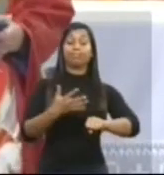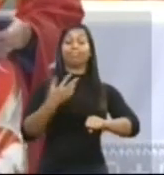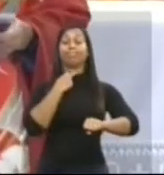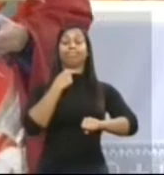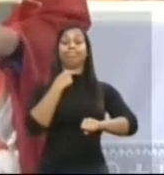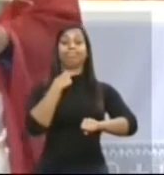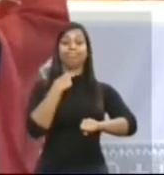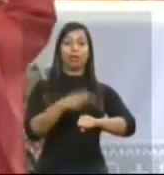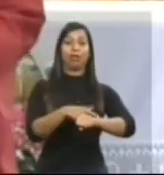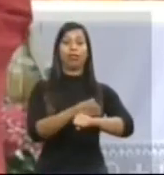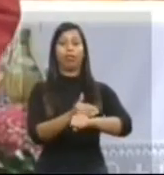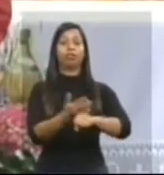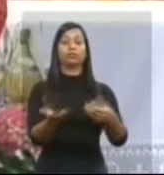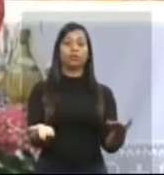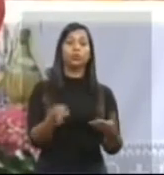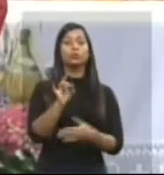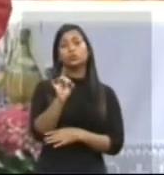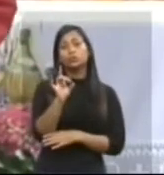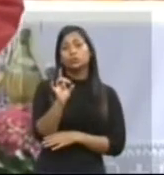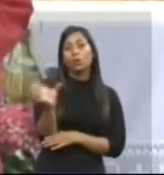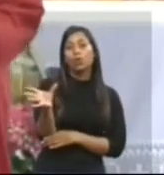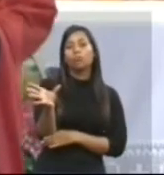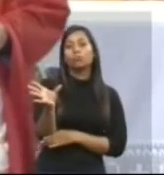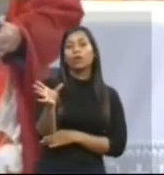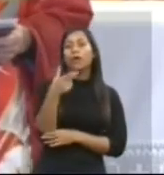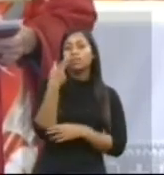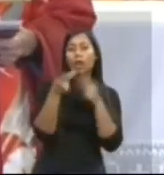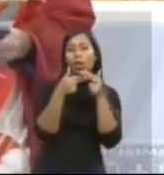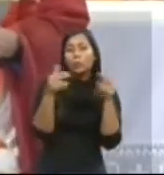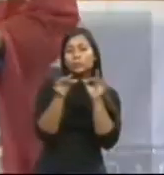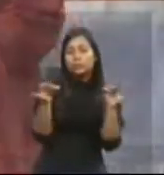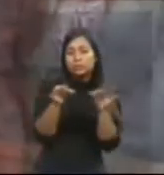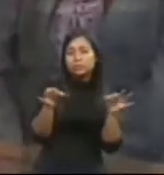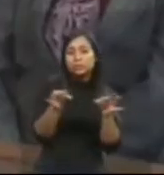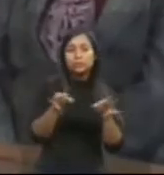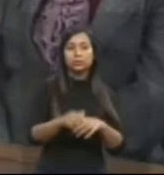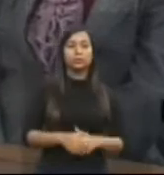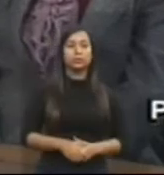é oportuno para isso, eu vou dar apenas pinceladas.